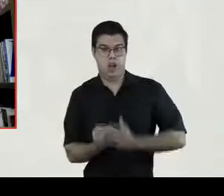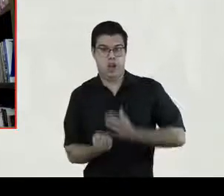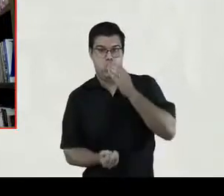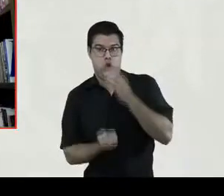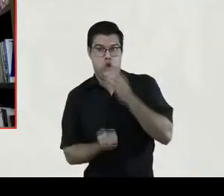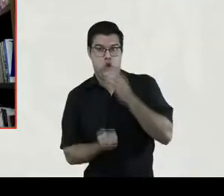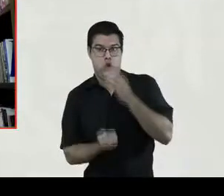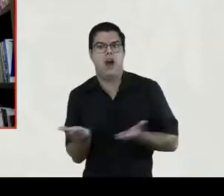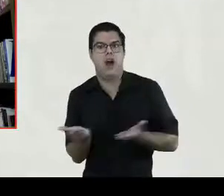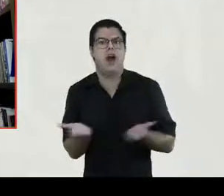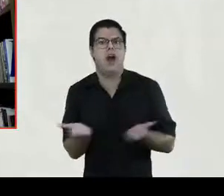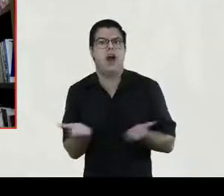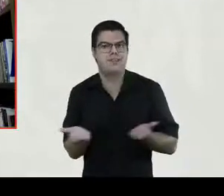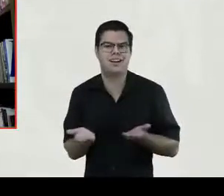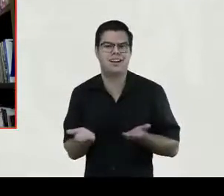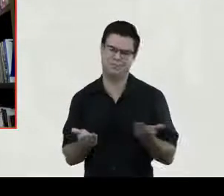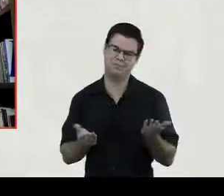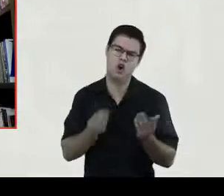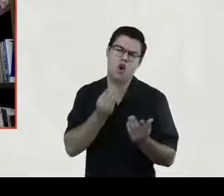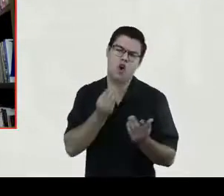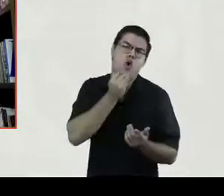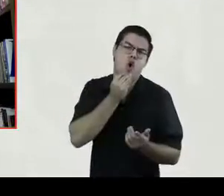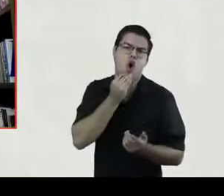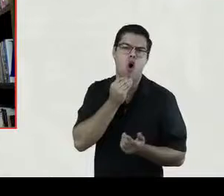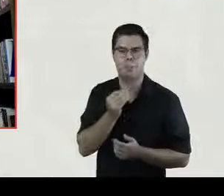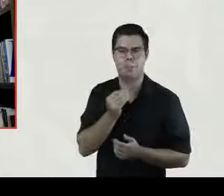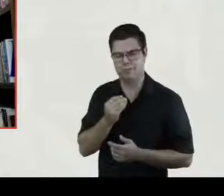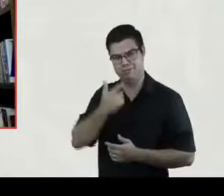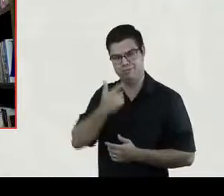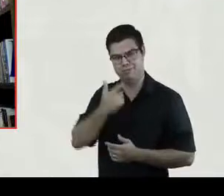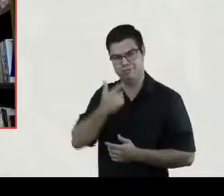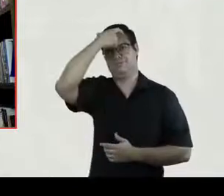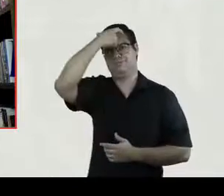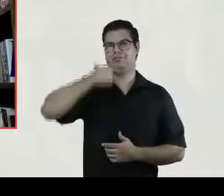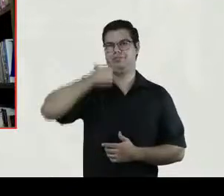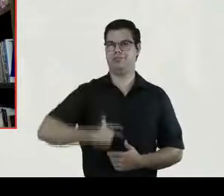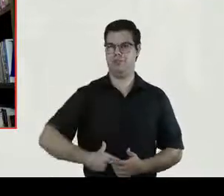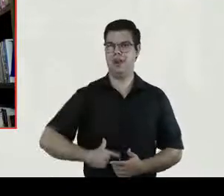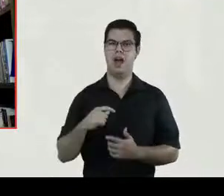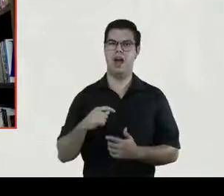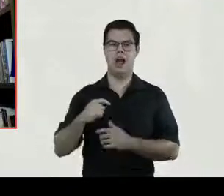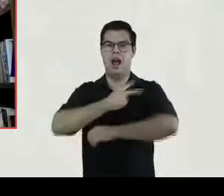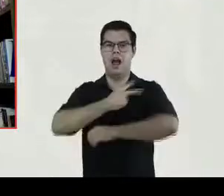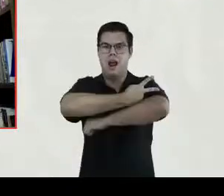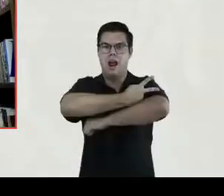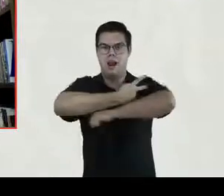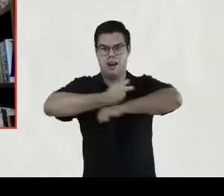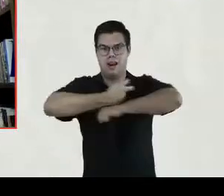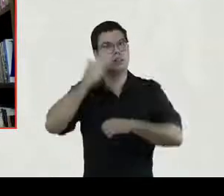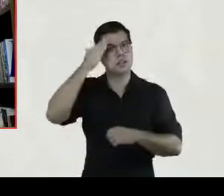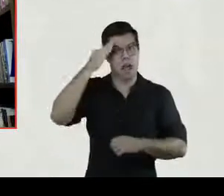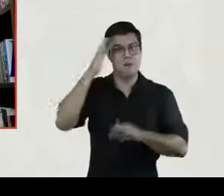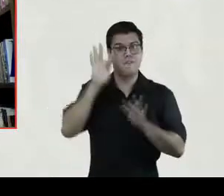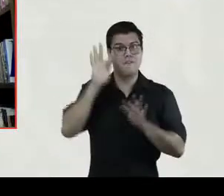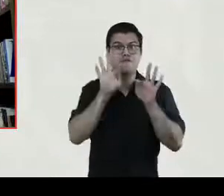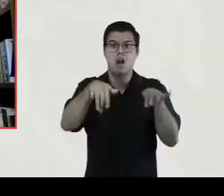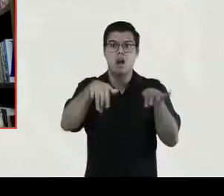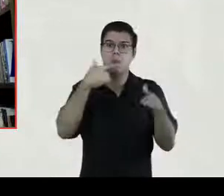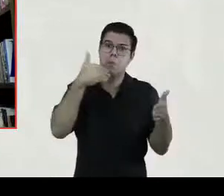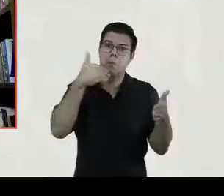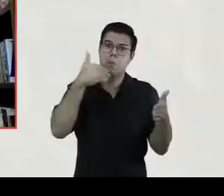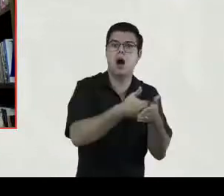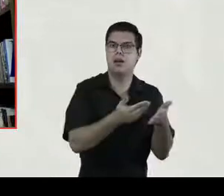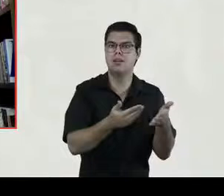que, quando ele trata que o homem enquanto uma categoria epistêmica, né, e cujo fim estaria próximo, ou seja, para além de ter sido uma